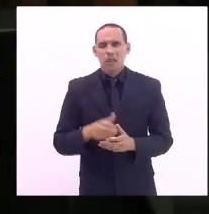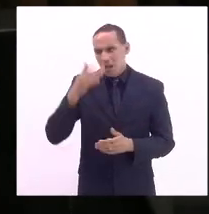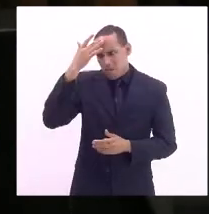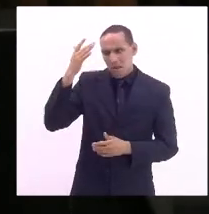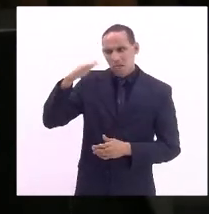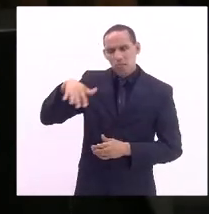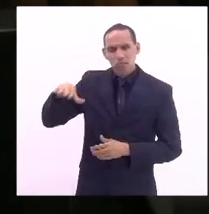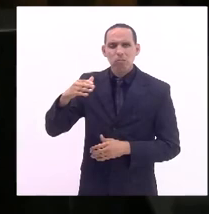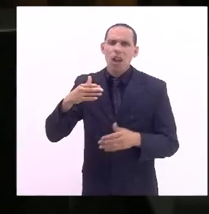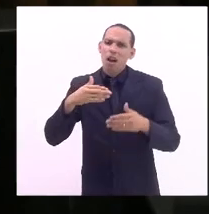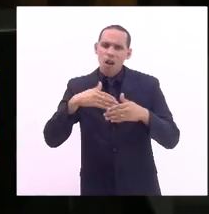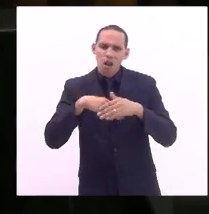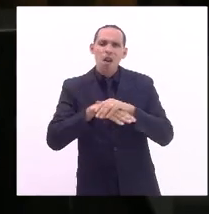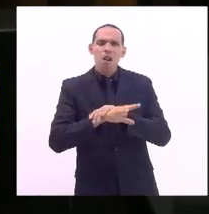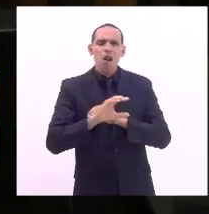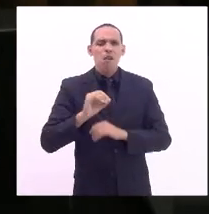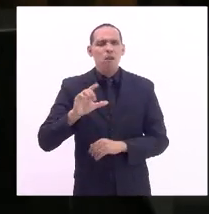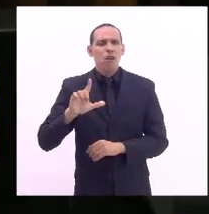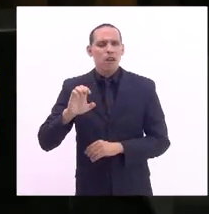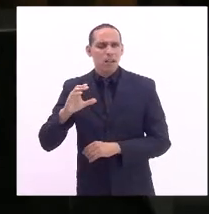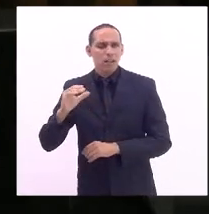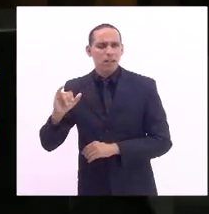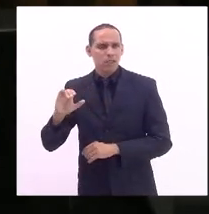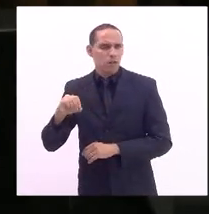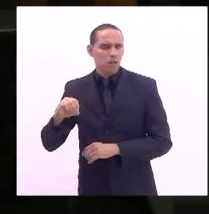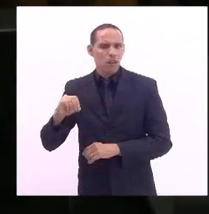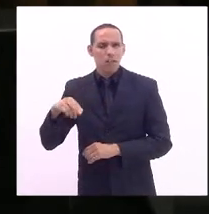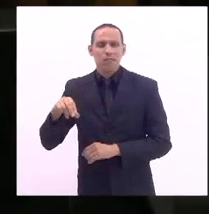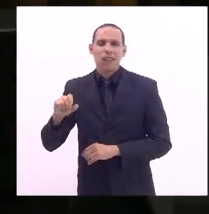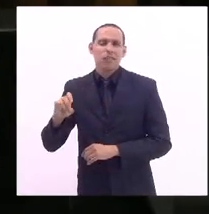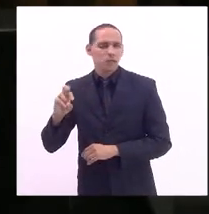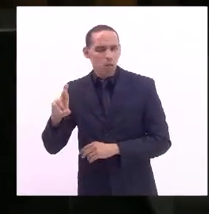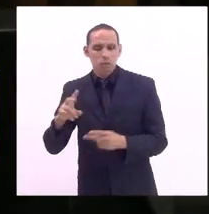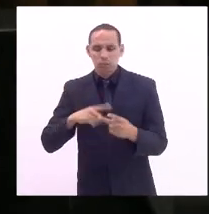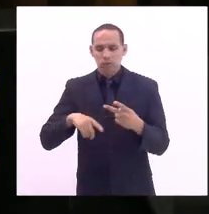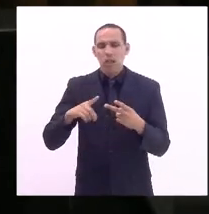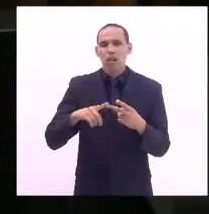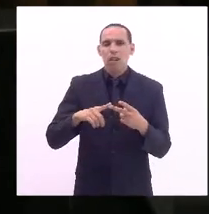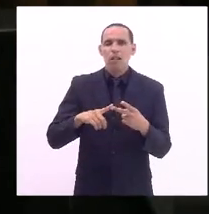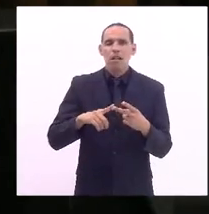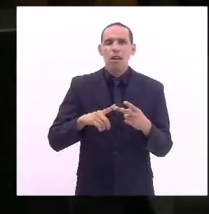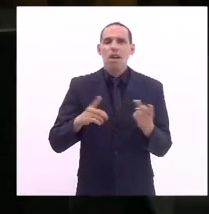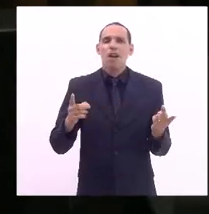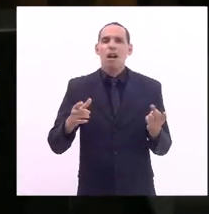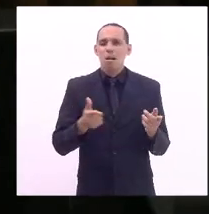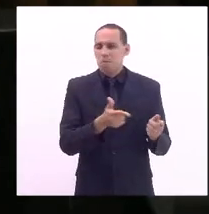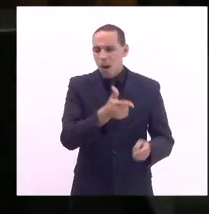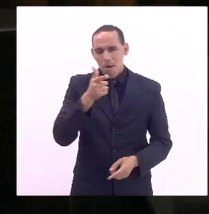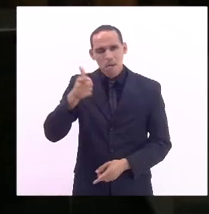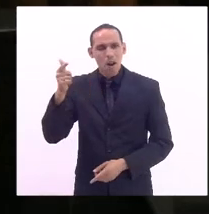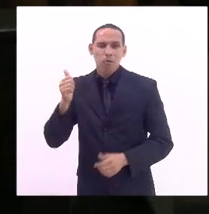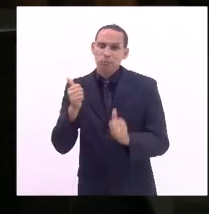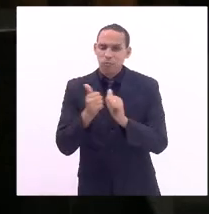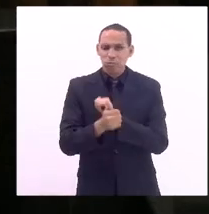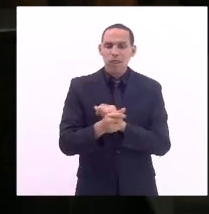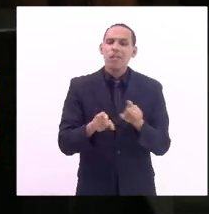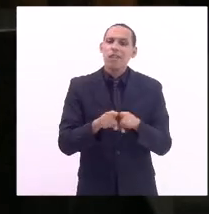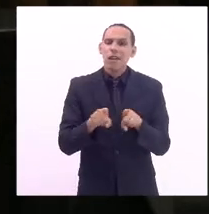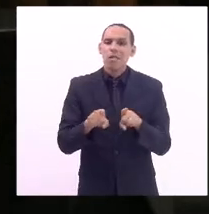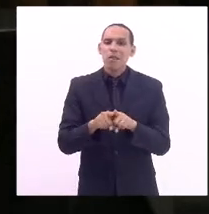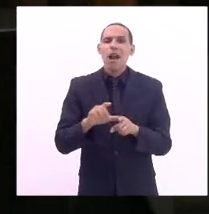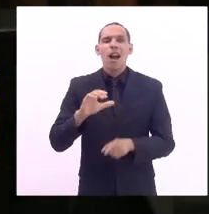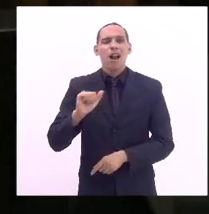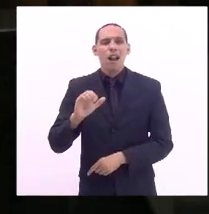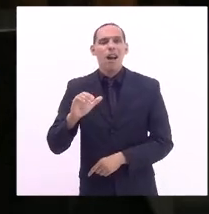colecionador, que pode ter atirador desportivo, ter até mesmo caçador, deputado